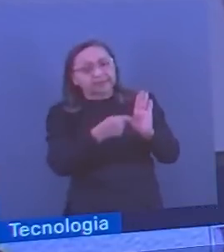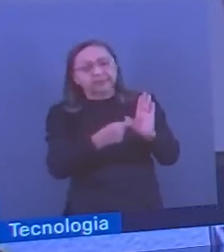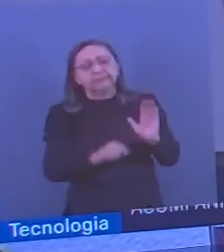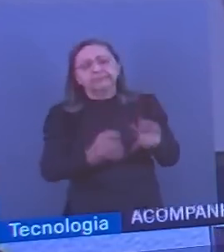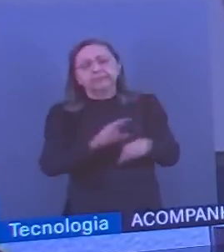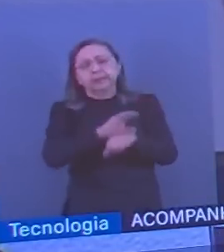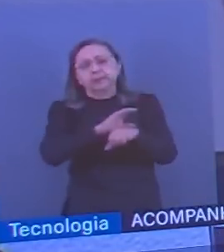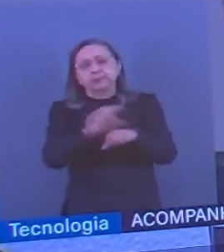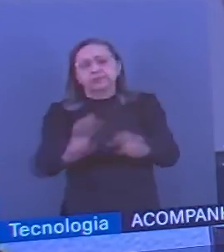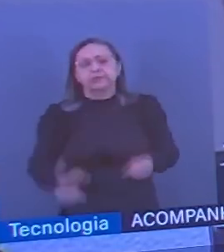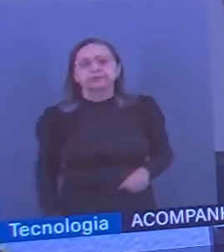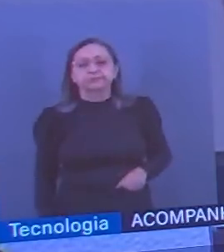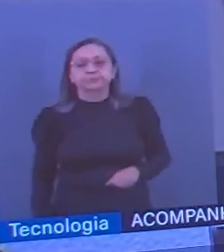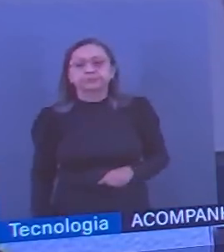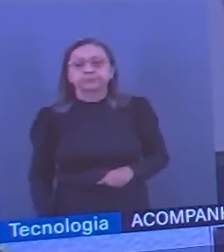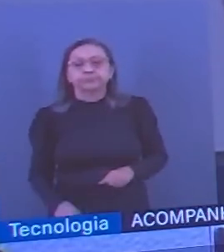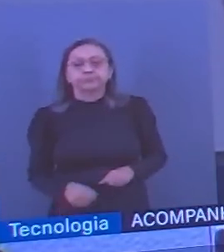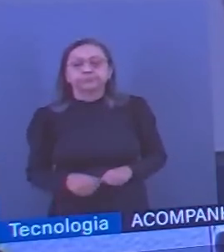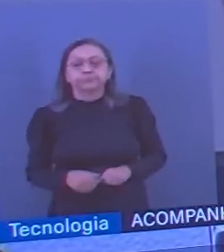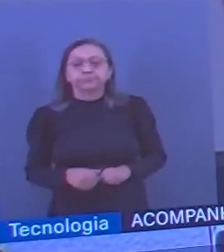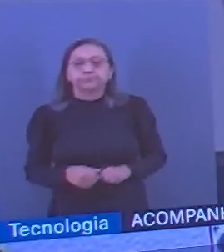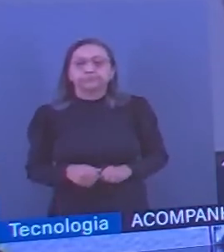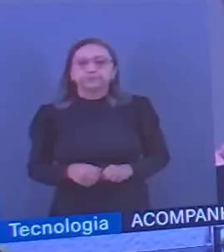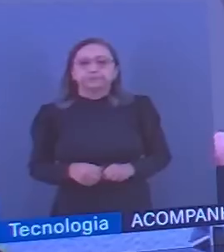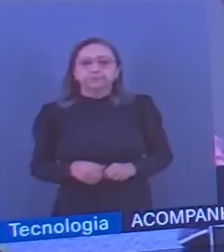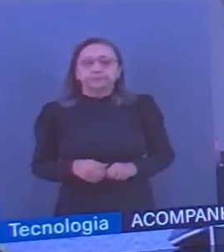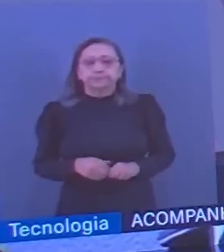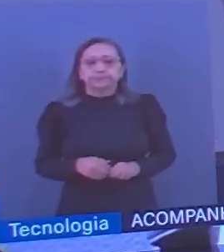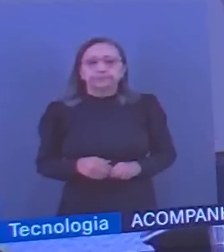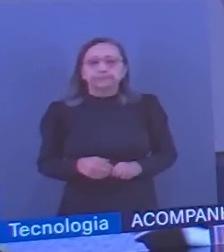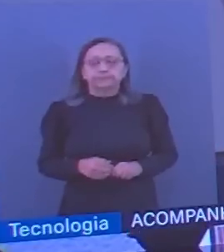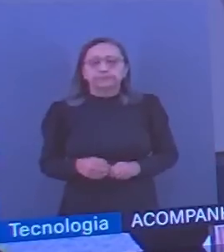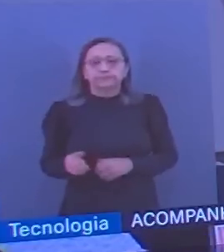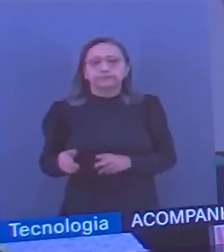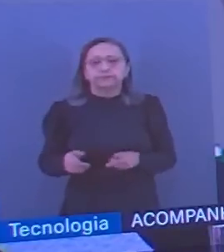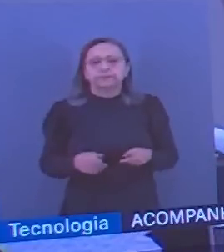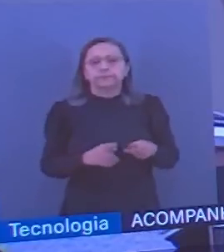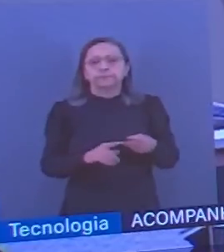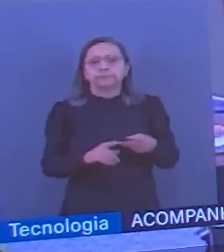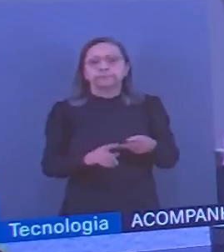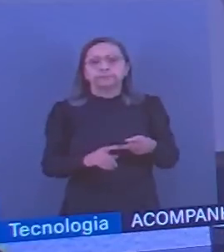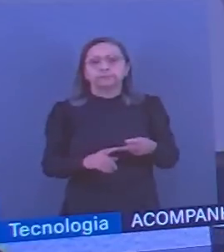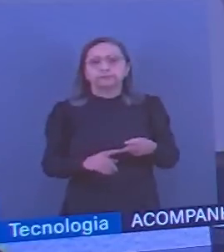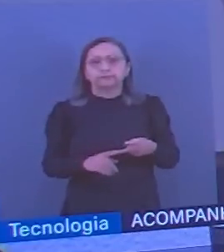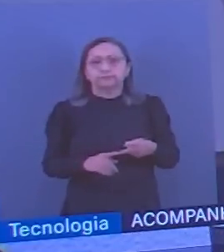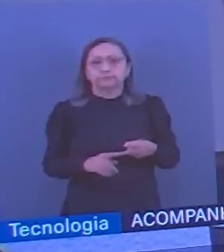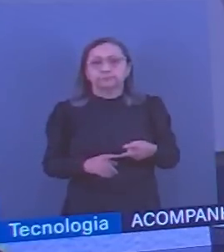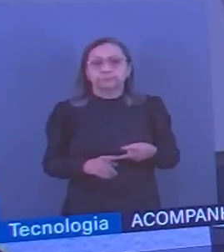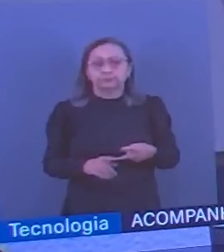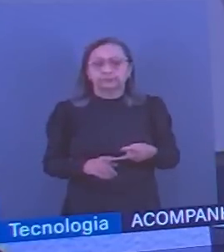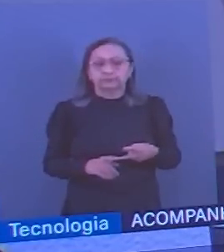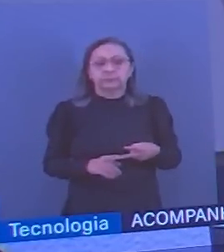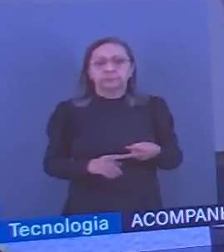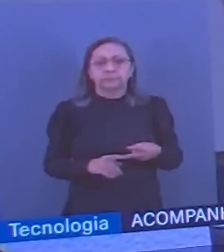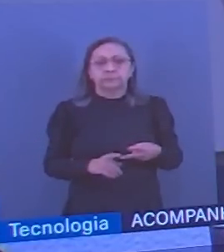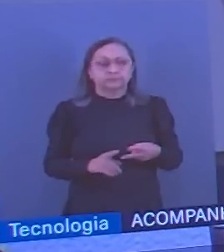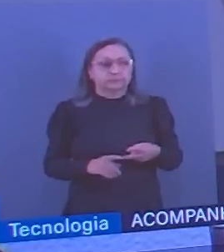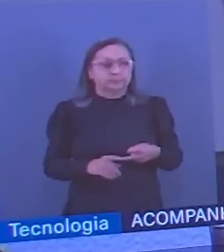visão da lei que ele tem é a mesma dos dois e diferente dos outros ministros. A gente já vai falar sobre isso e também sobre